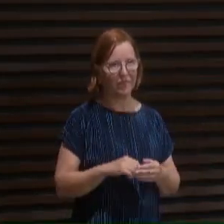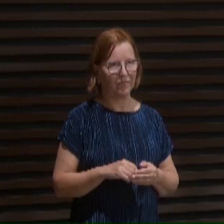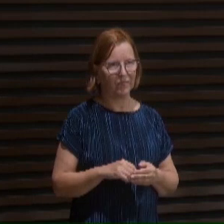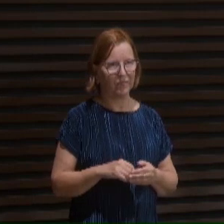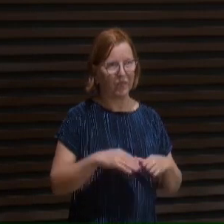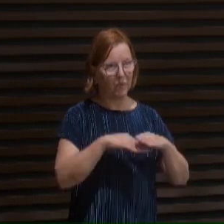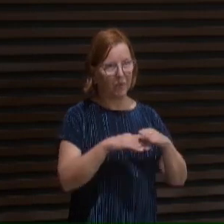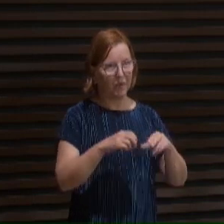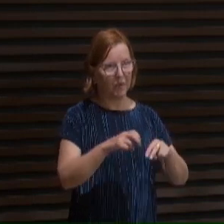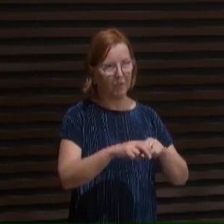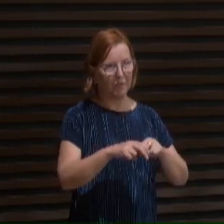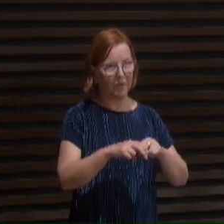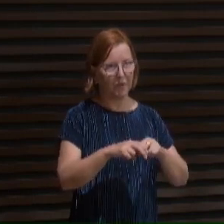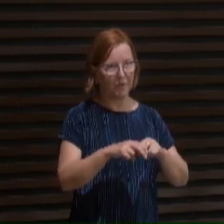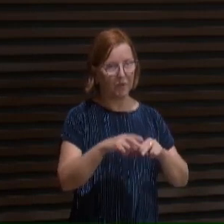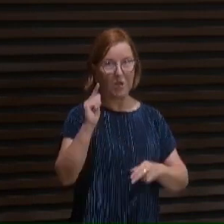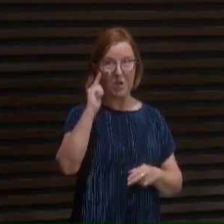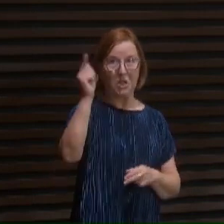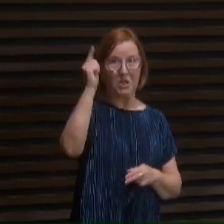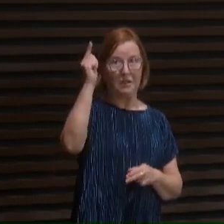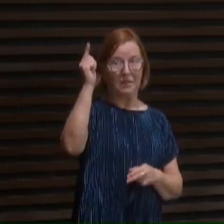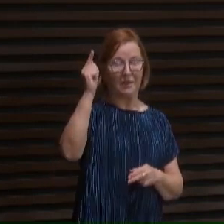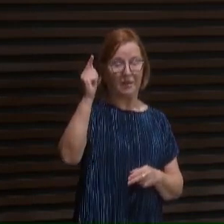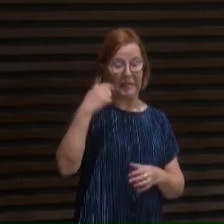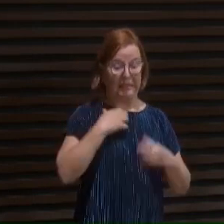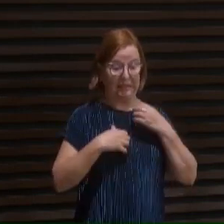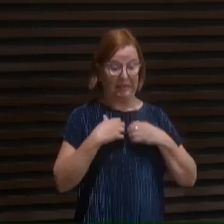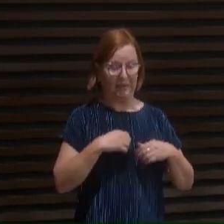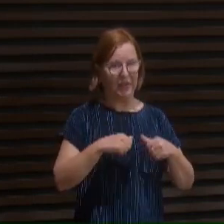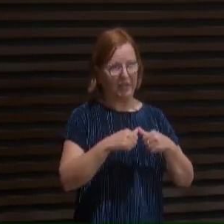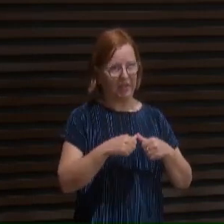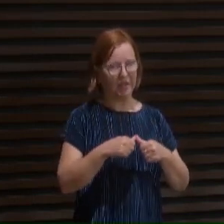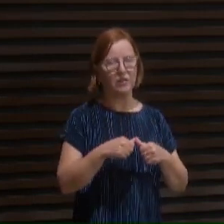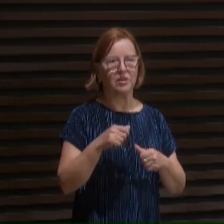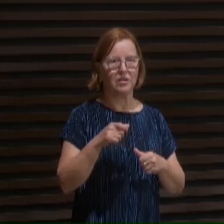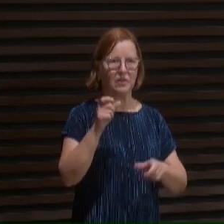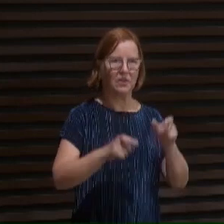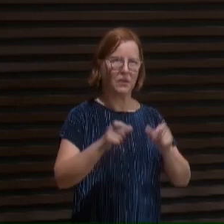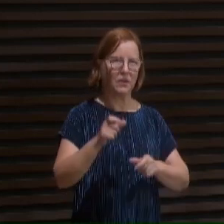guardado pelo gigante de desespero. Estes homens,